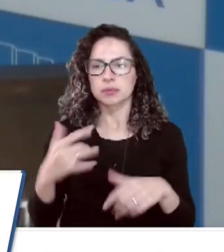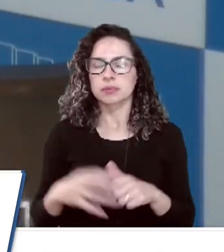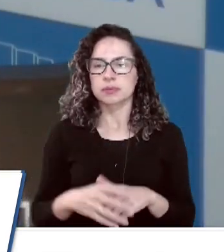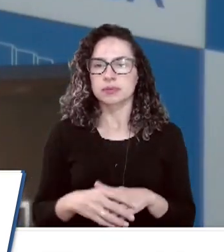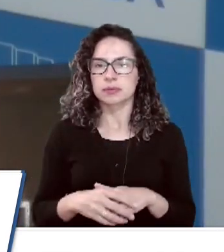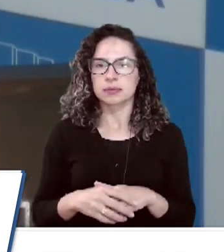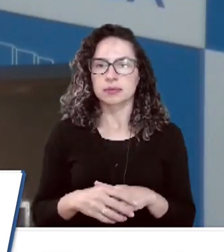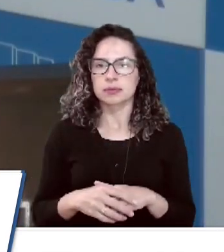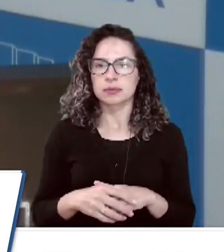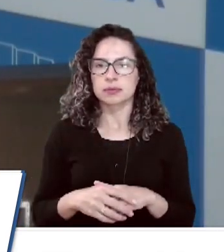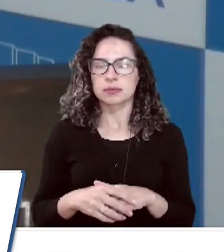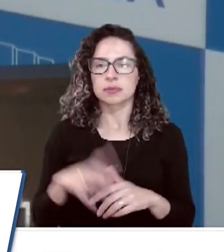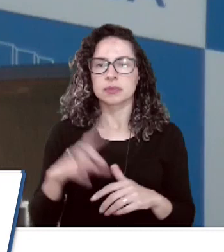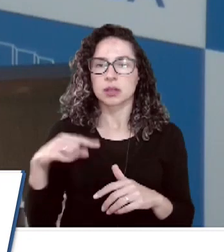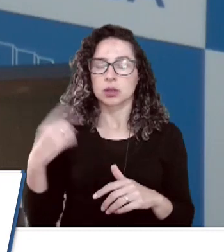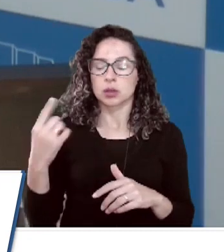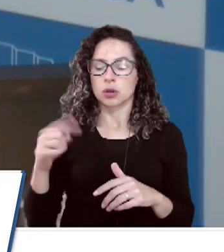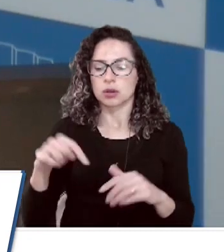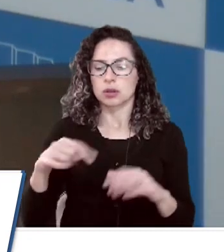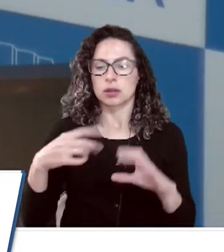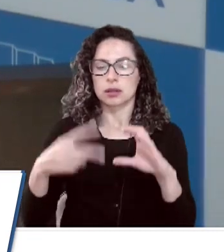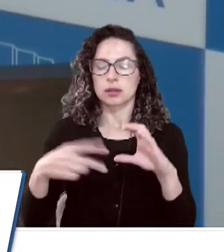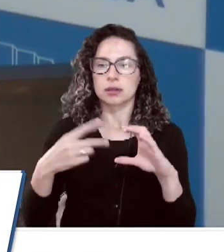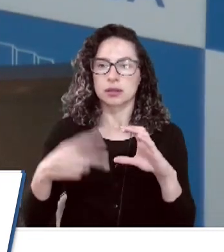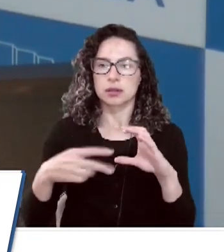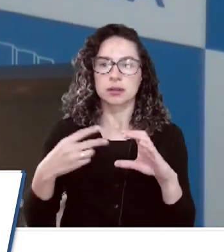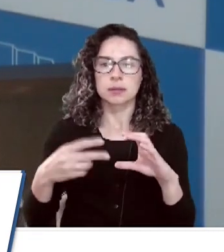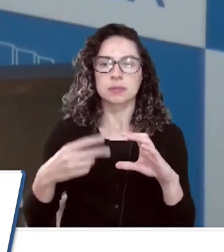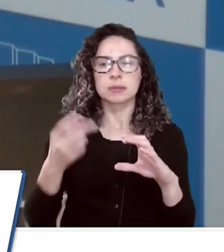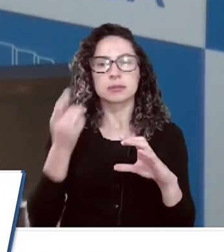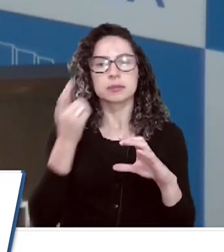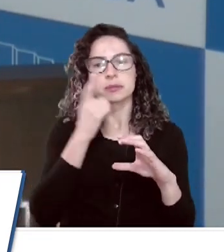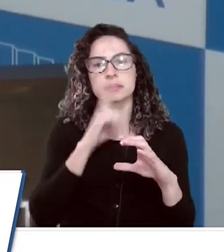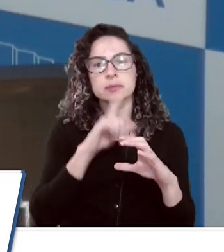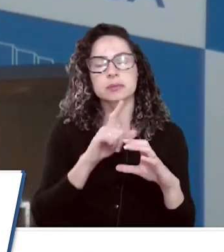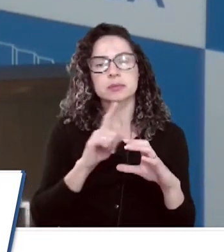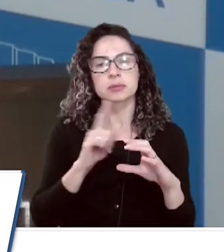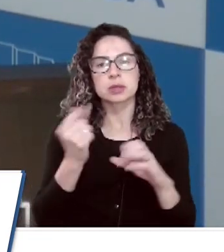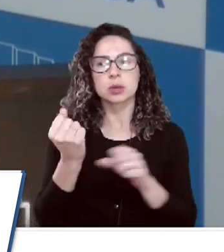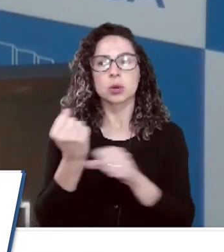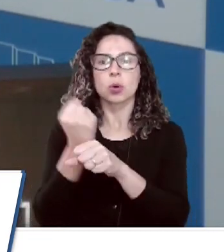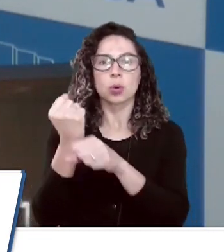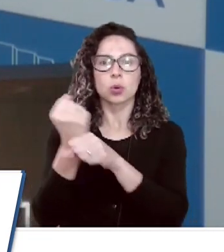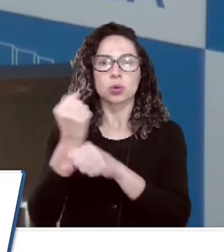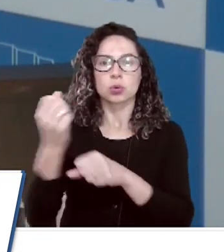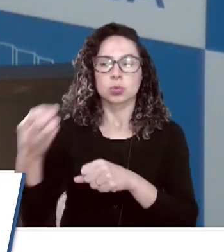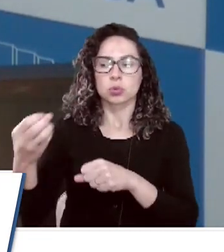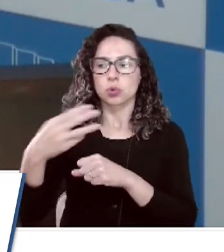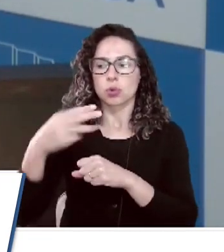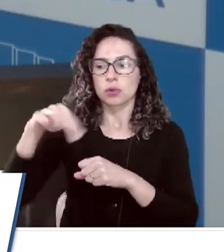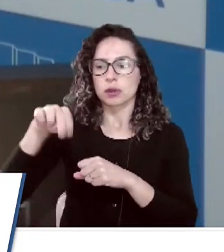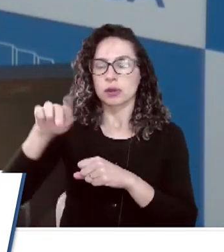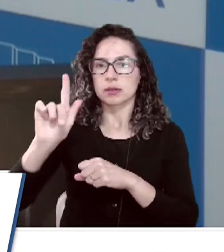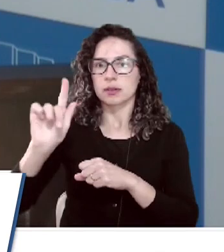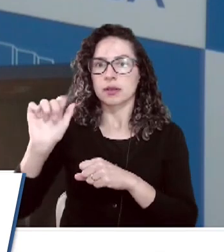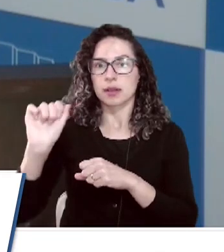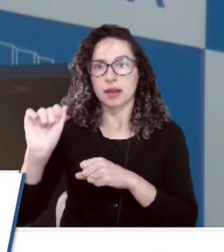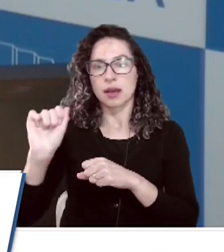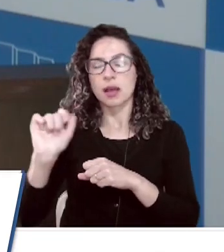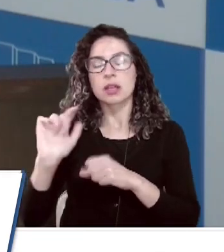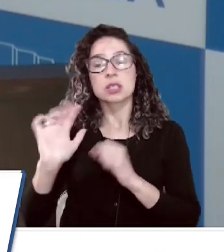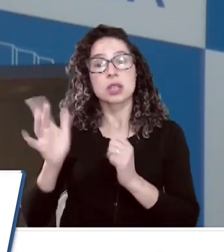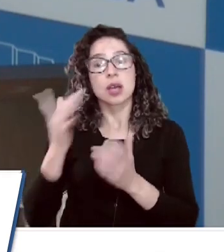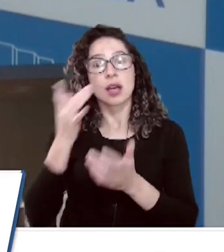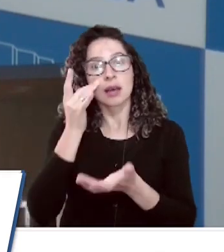Nós, enquanto Câmara Municipal, atuamos para a construção do novo NGA, que está sendo realidade